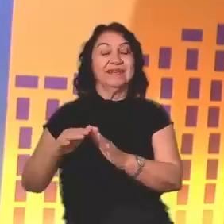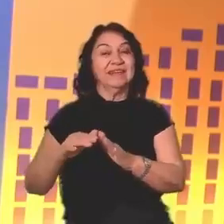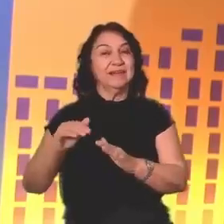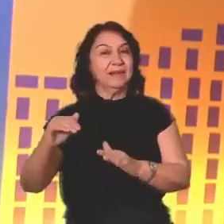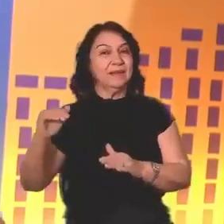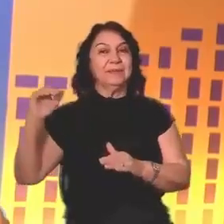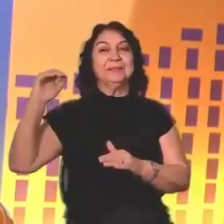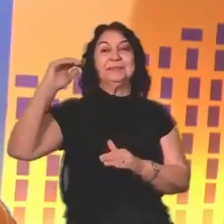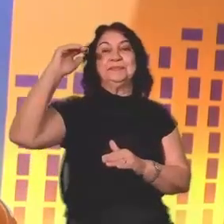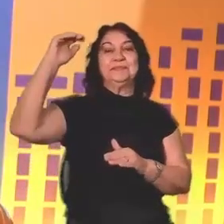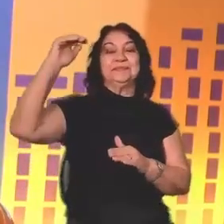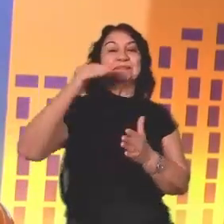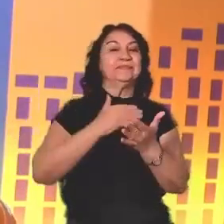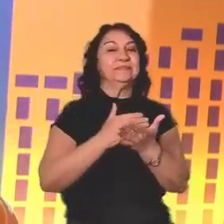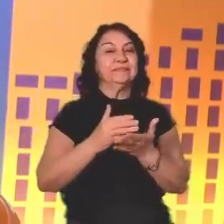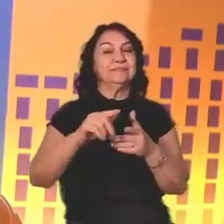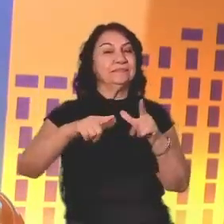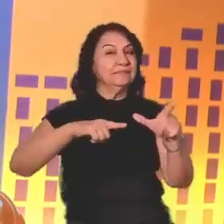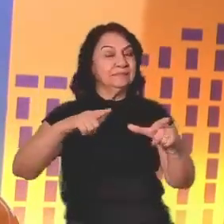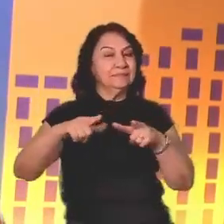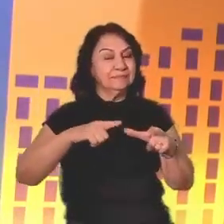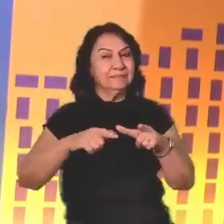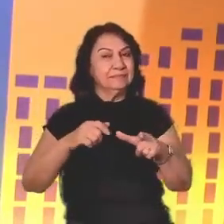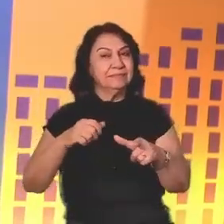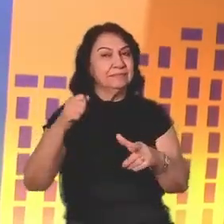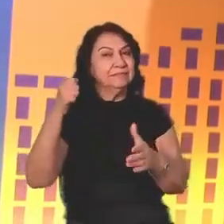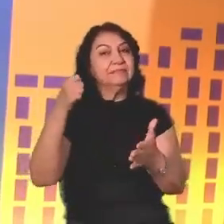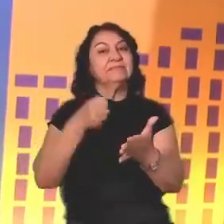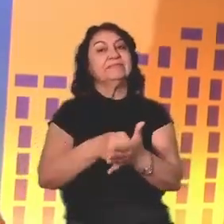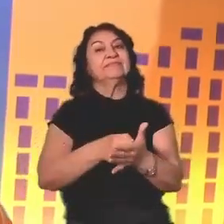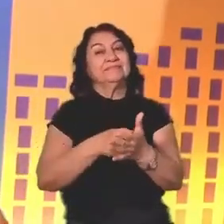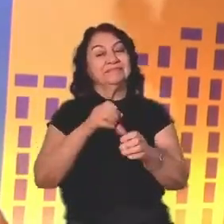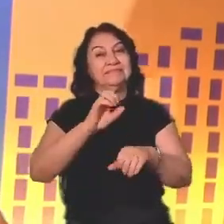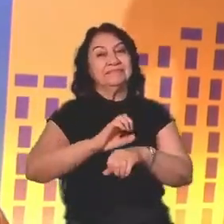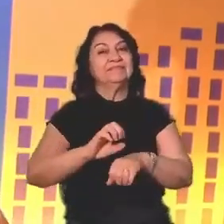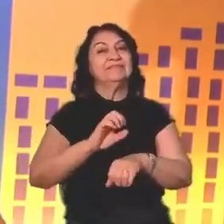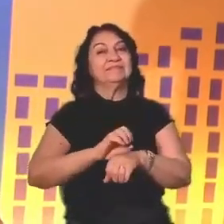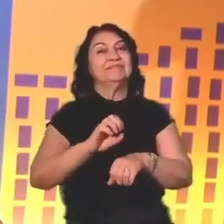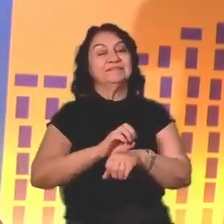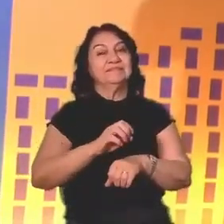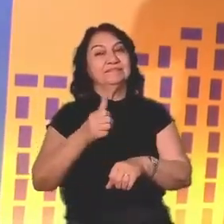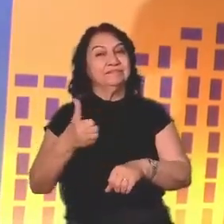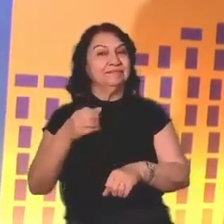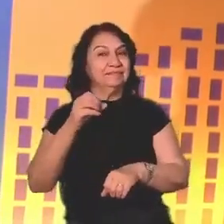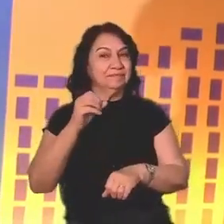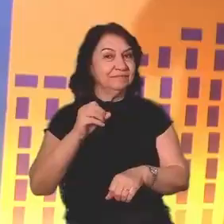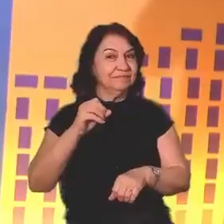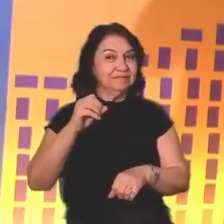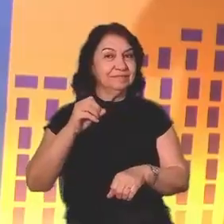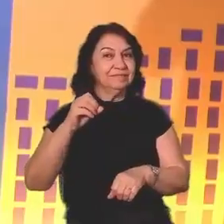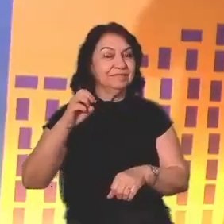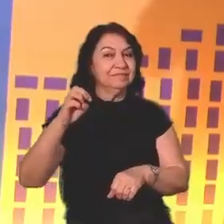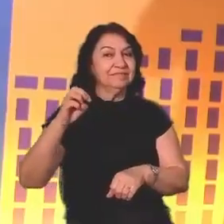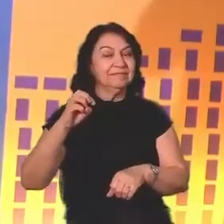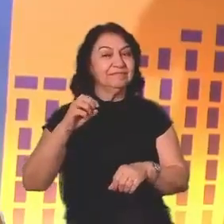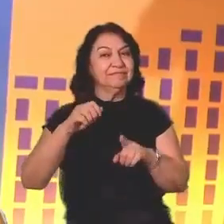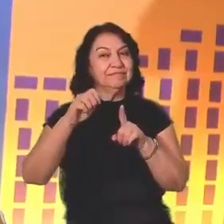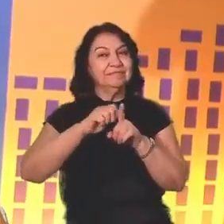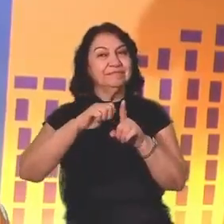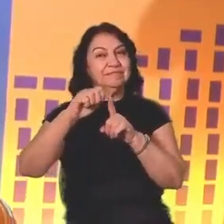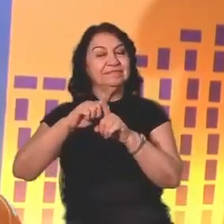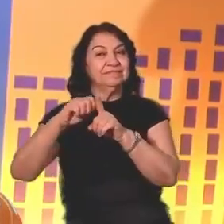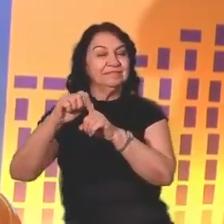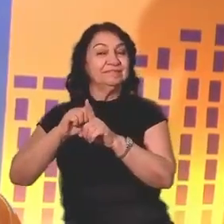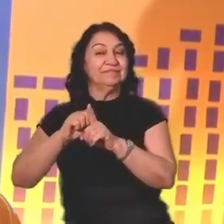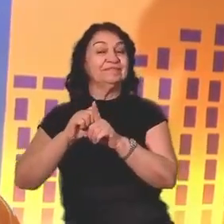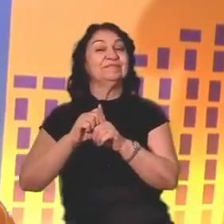trabalhar, para pagar o curso dele, 10 meses. Né? Então, tudo assim, tudo para nós foi com muita... E mas